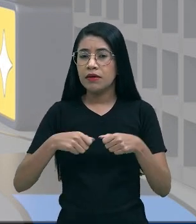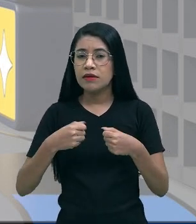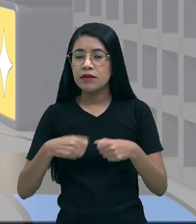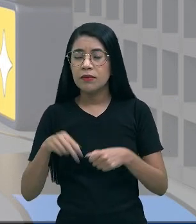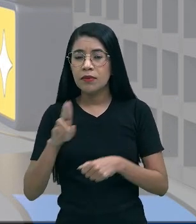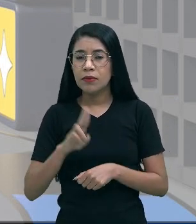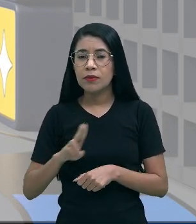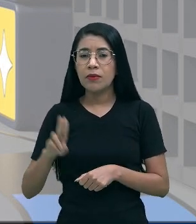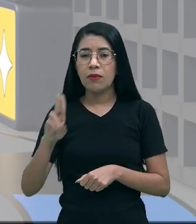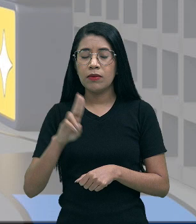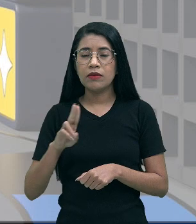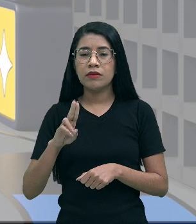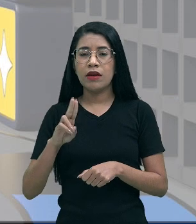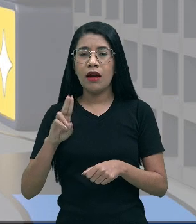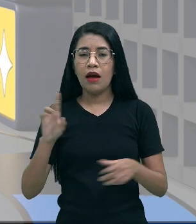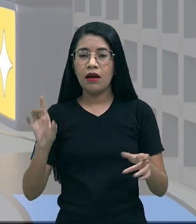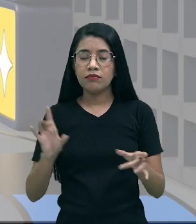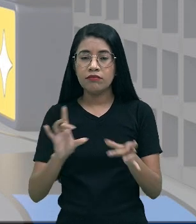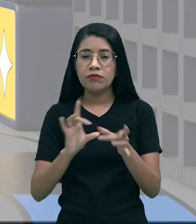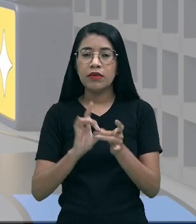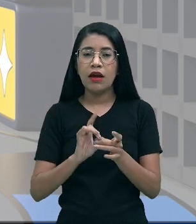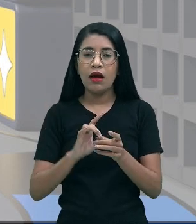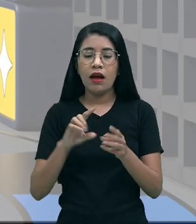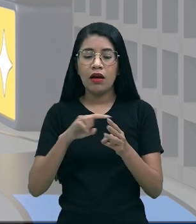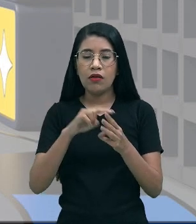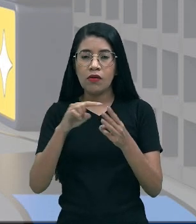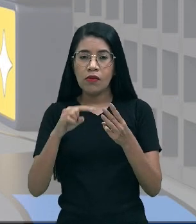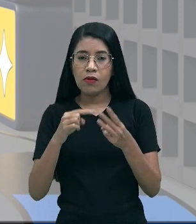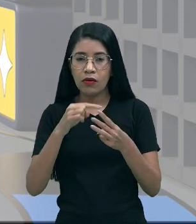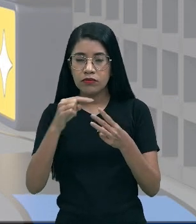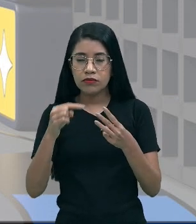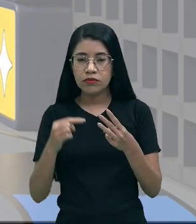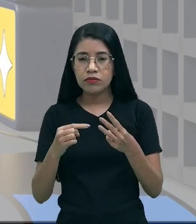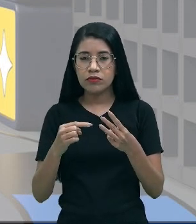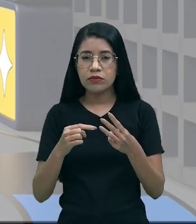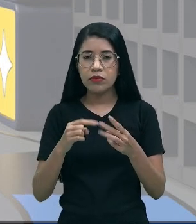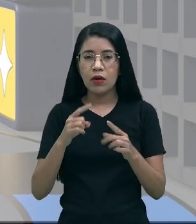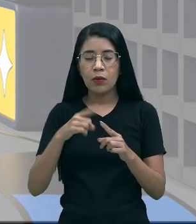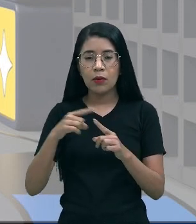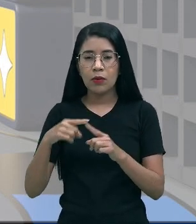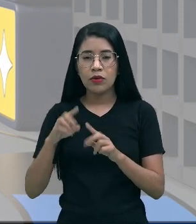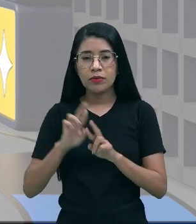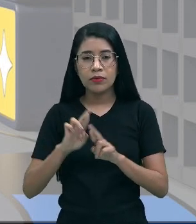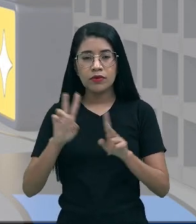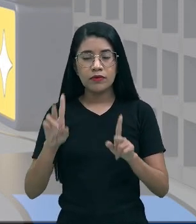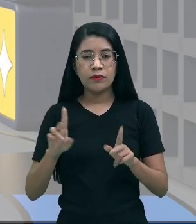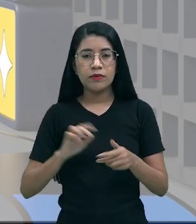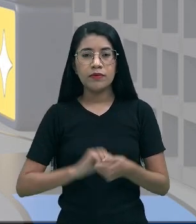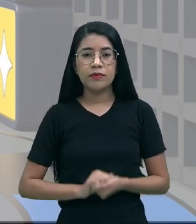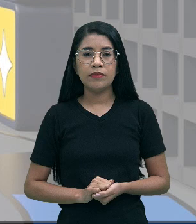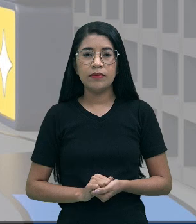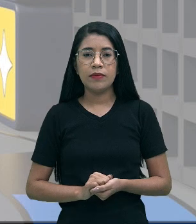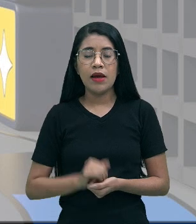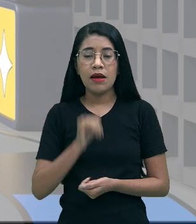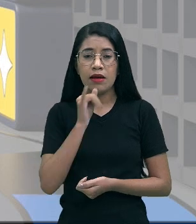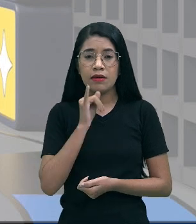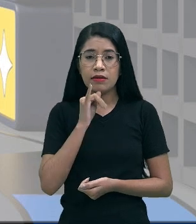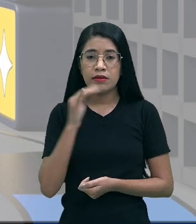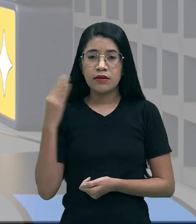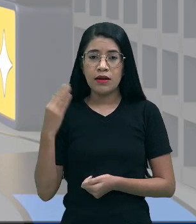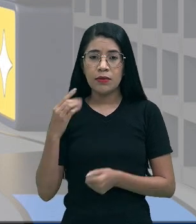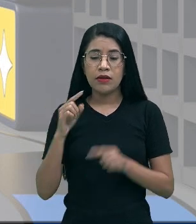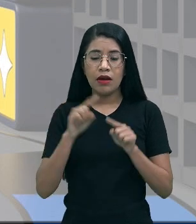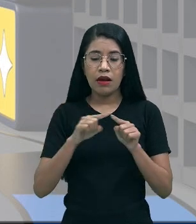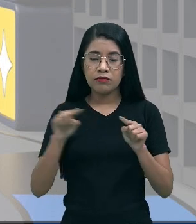vezes, associar vários resistores em tipos de associação diferentes. Nesse caso aí nós temos uma associação em série. Mas